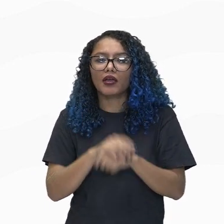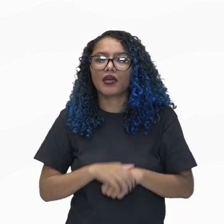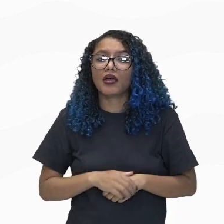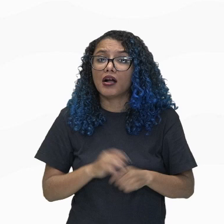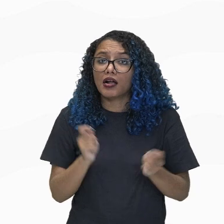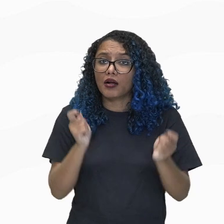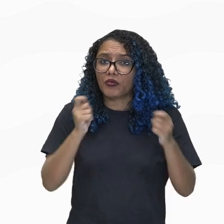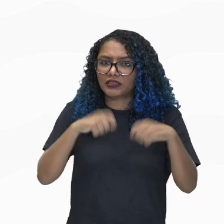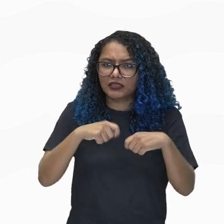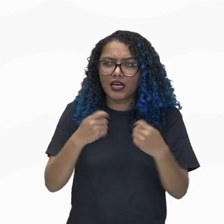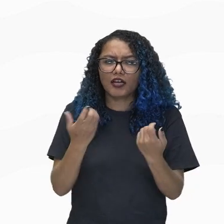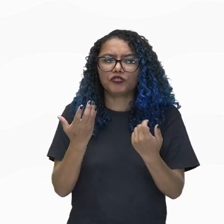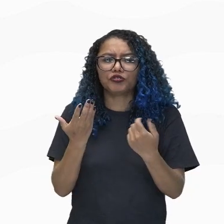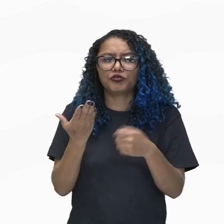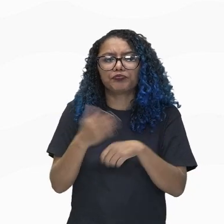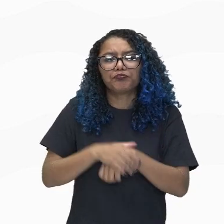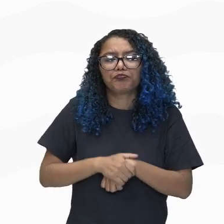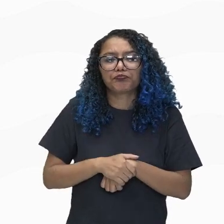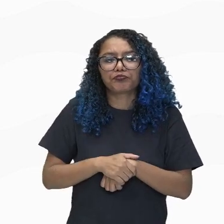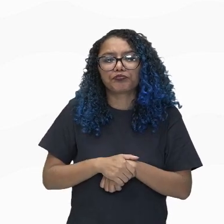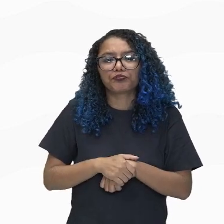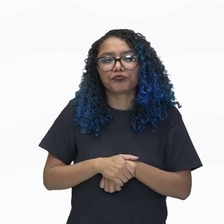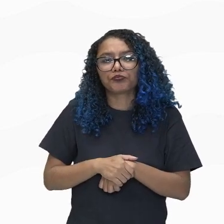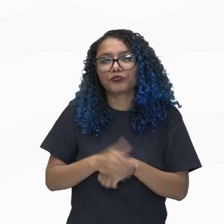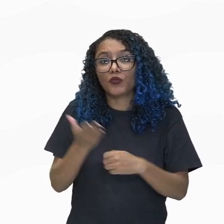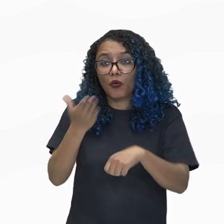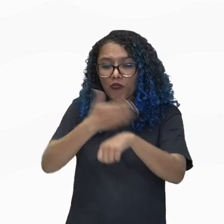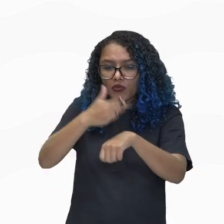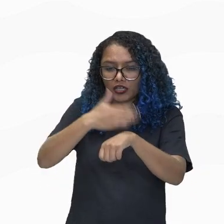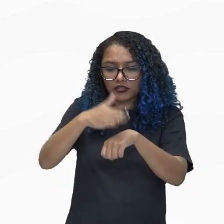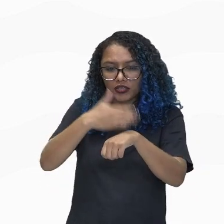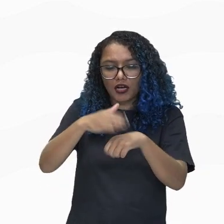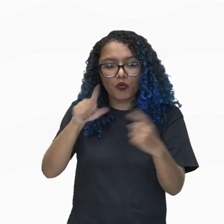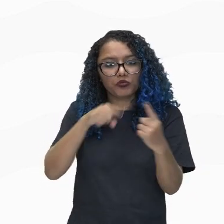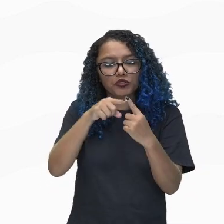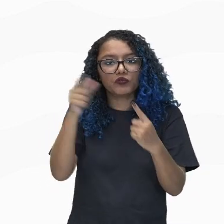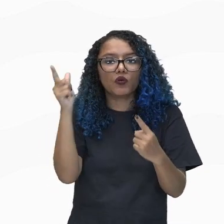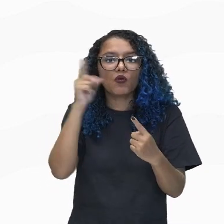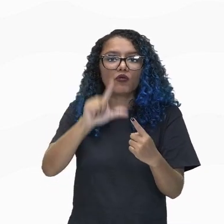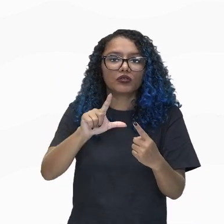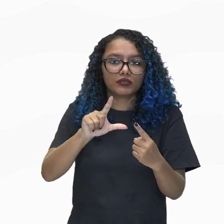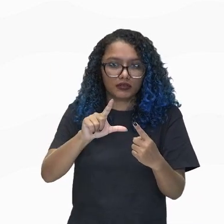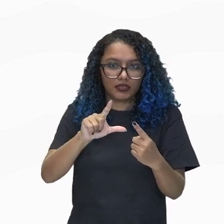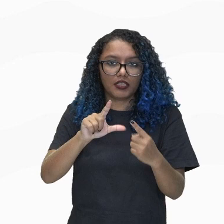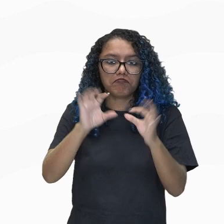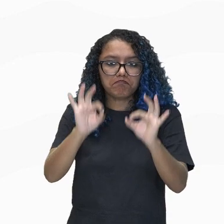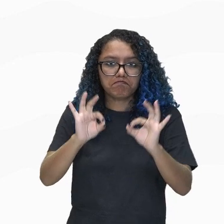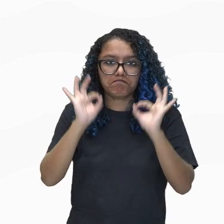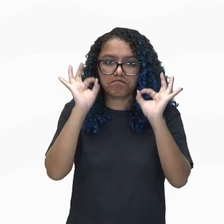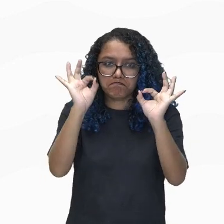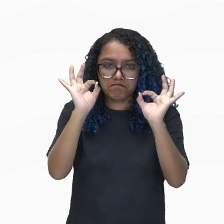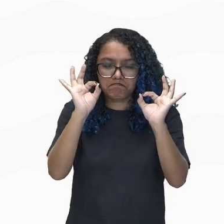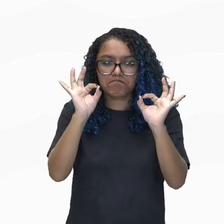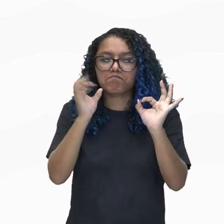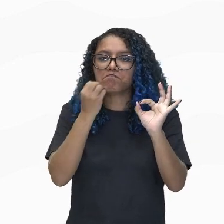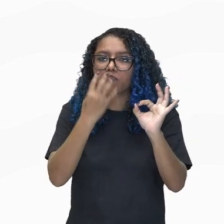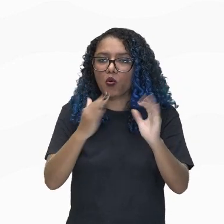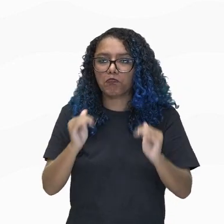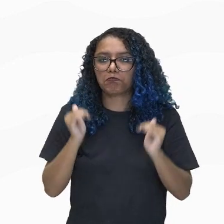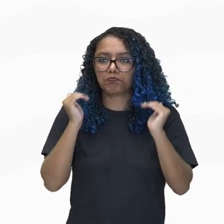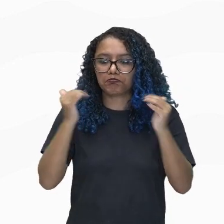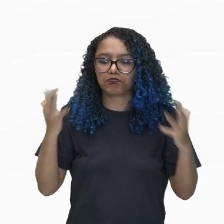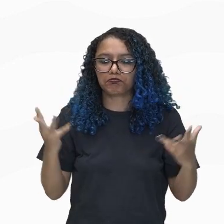aptidão para cumprir uma tarefa específica com um determinado nível